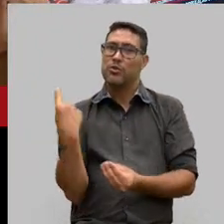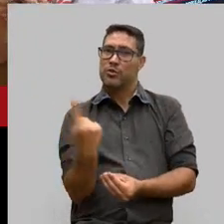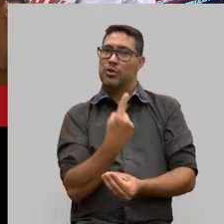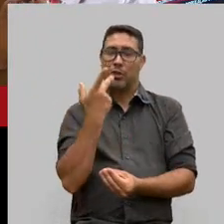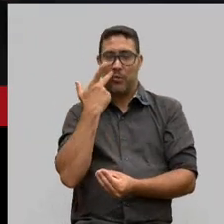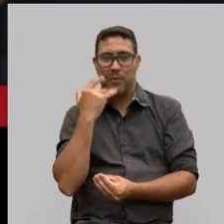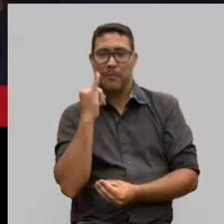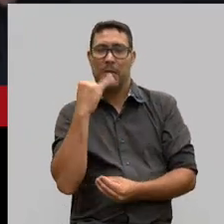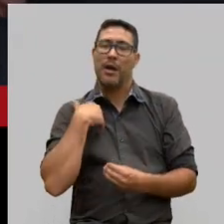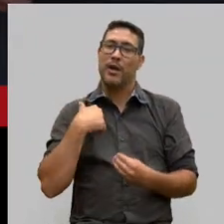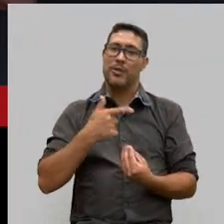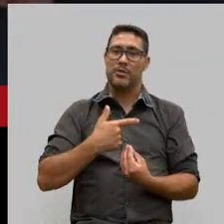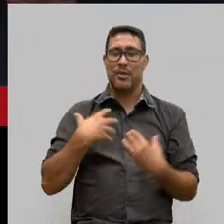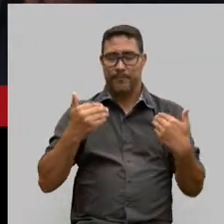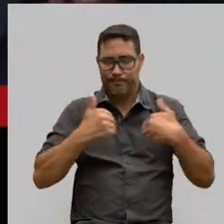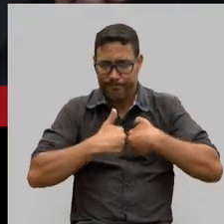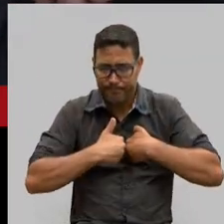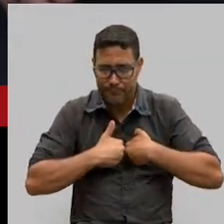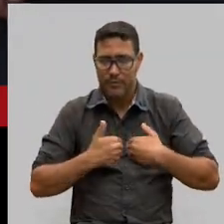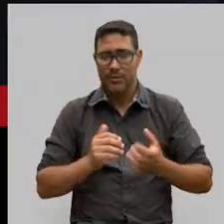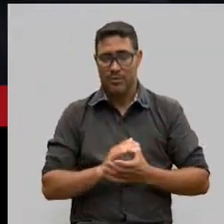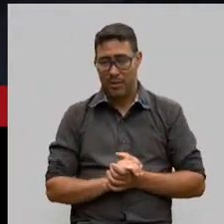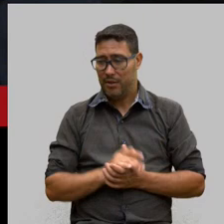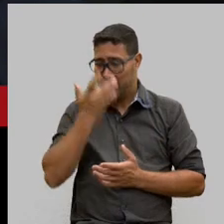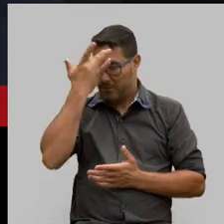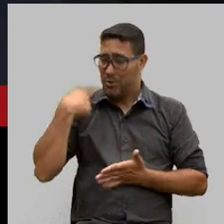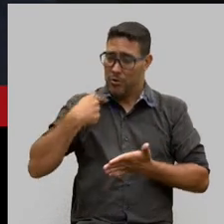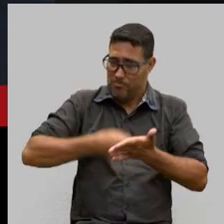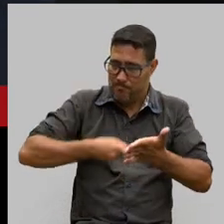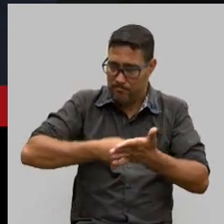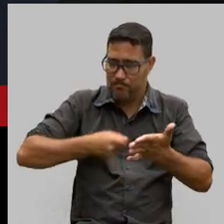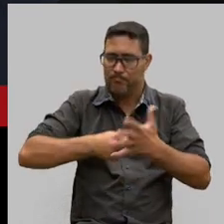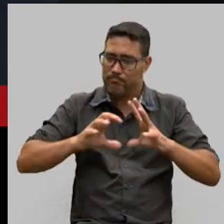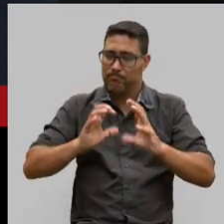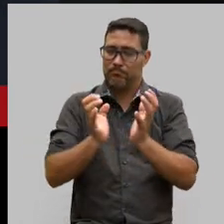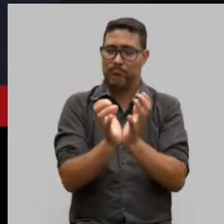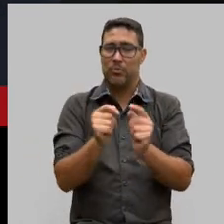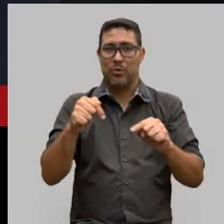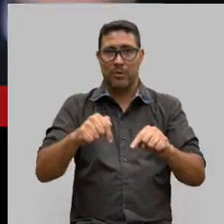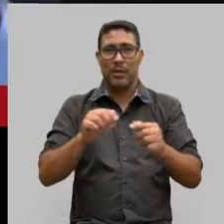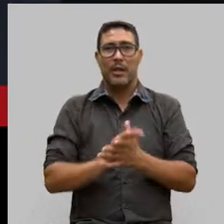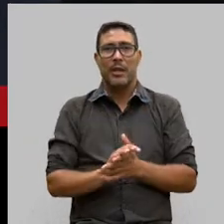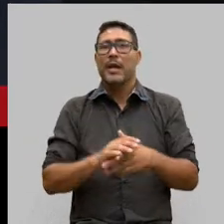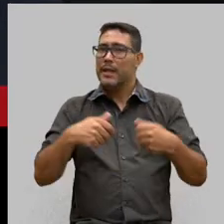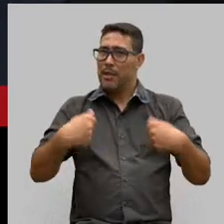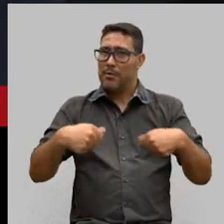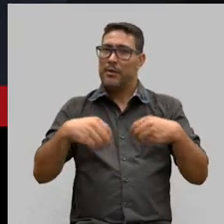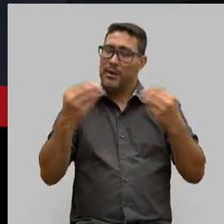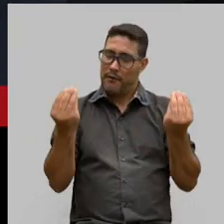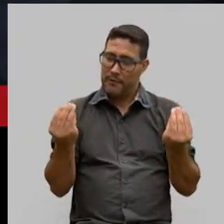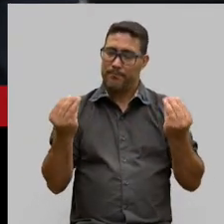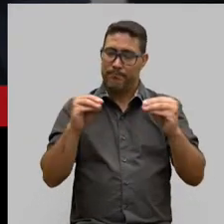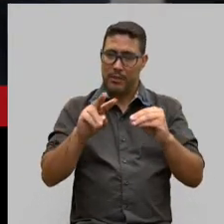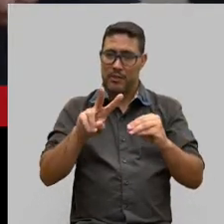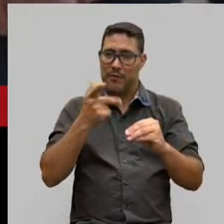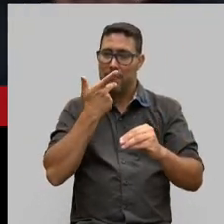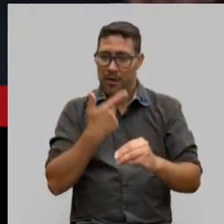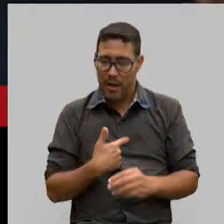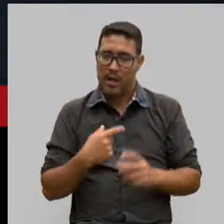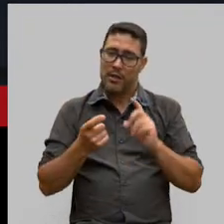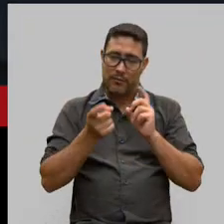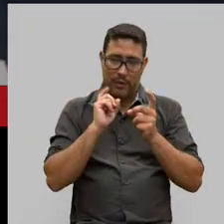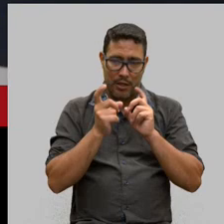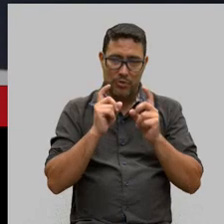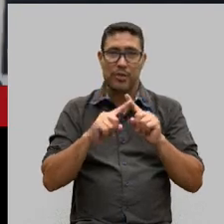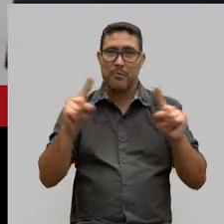militantes as pessoas que estão envolvidas na causa então eu precisava fazer esse registro porque depois nós vamos falar da audiência mas a audiência